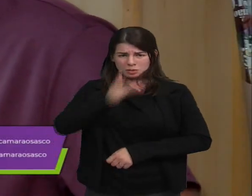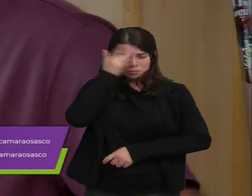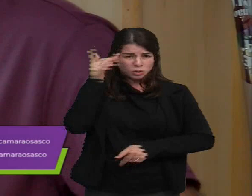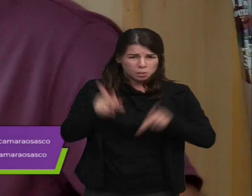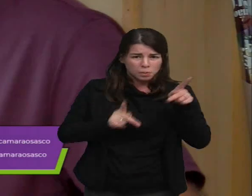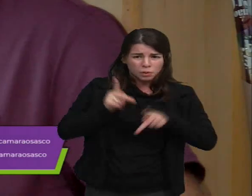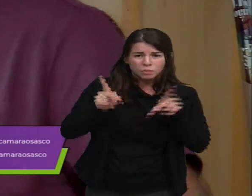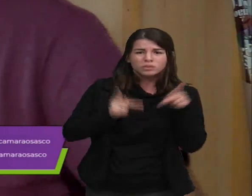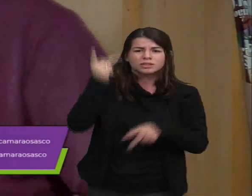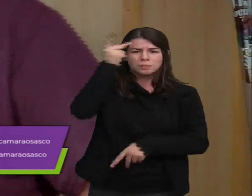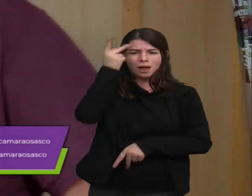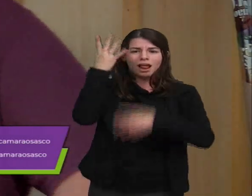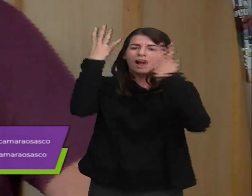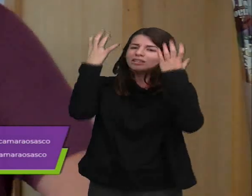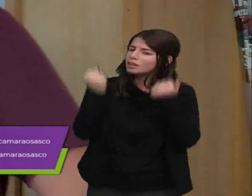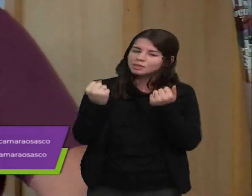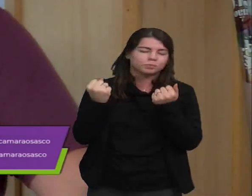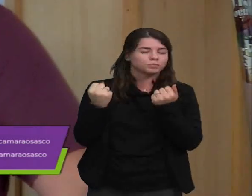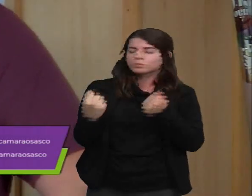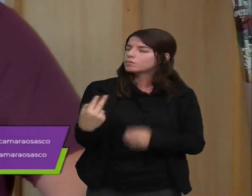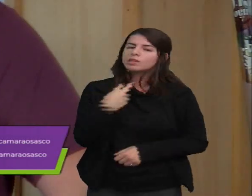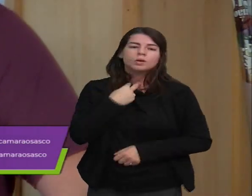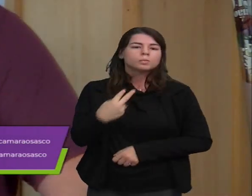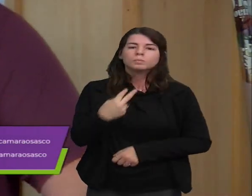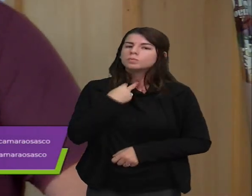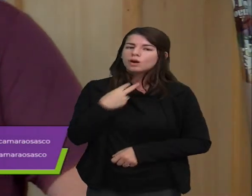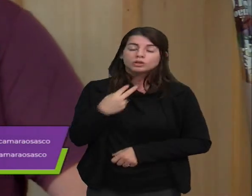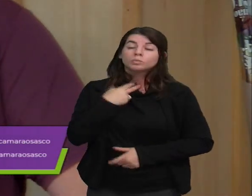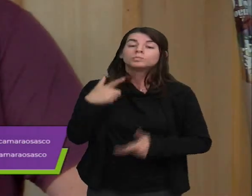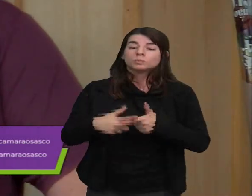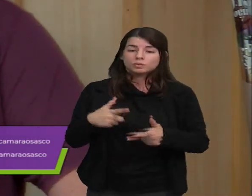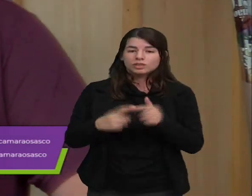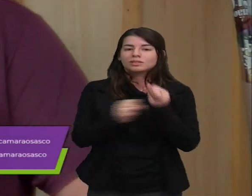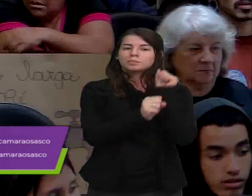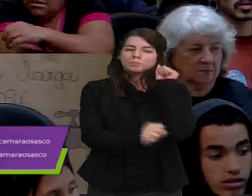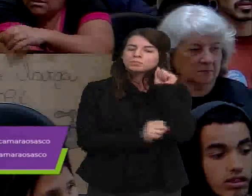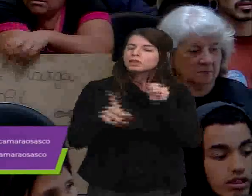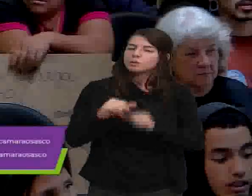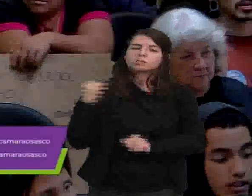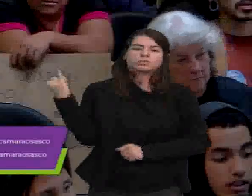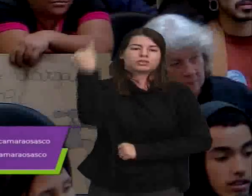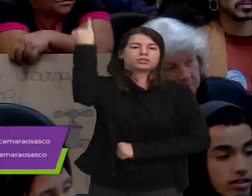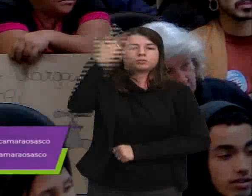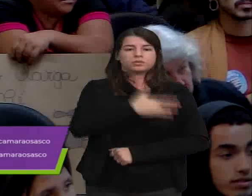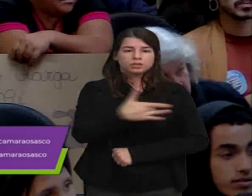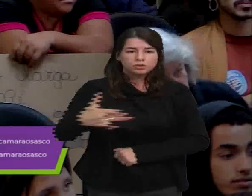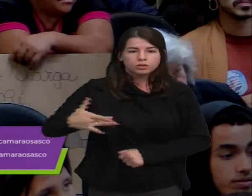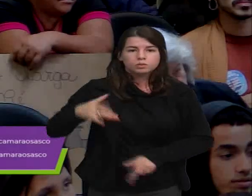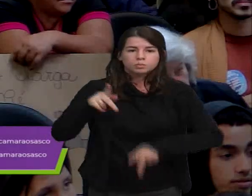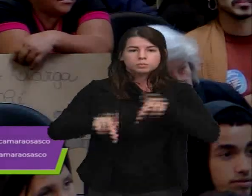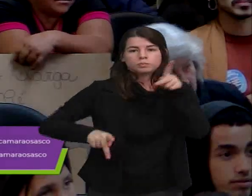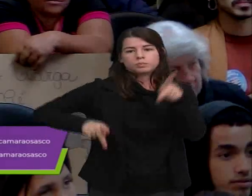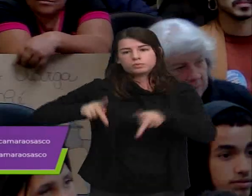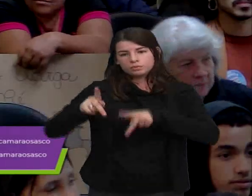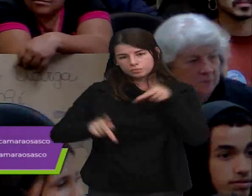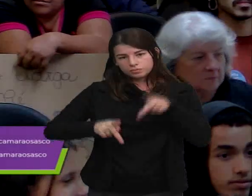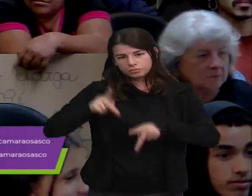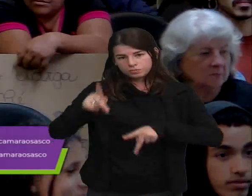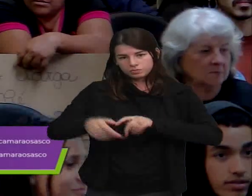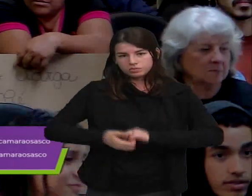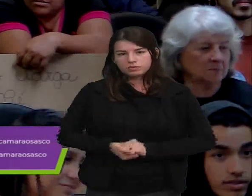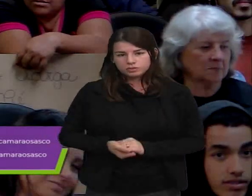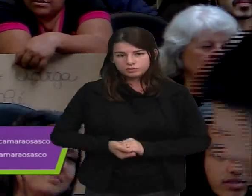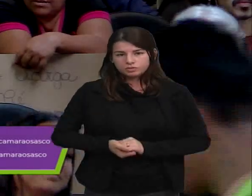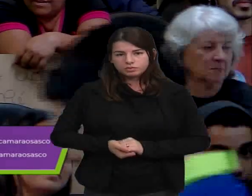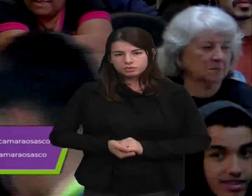não aceita a entrega desse patrimônio fundamental para a saúde da população de São Paulo, para a iniciativa privada vir aqui